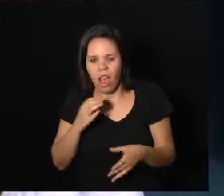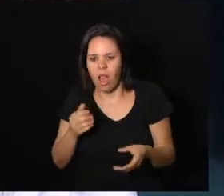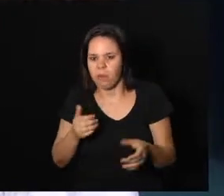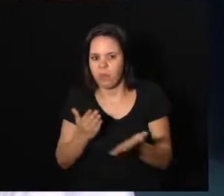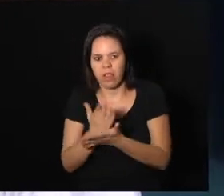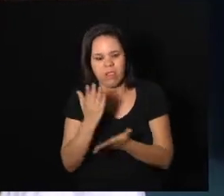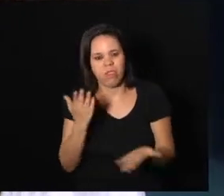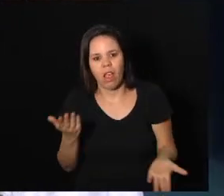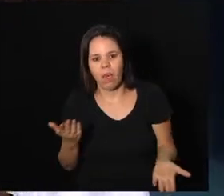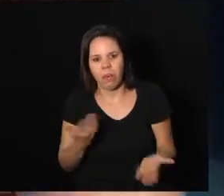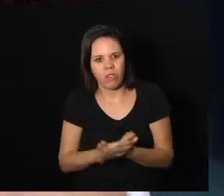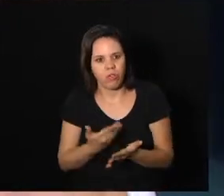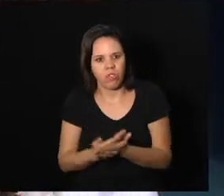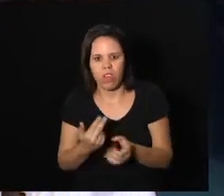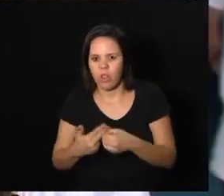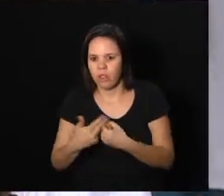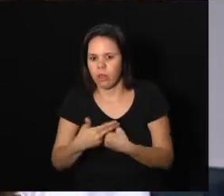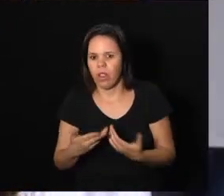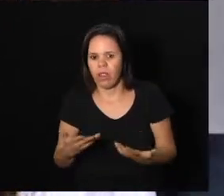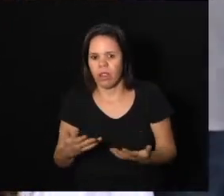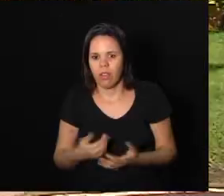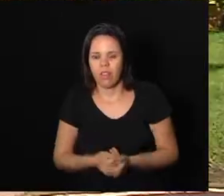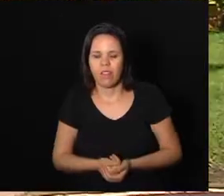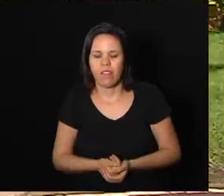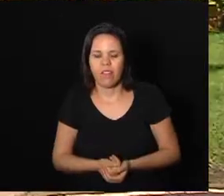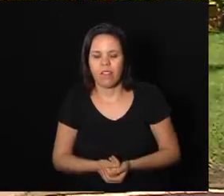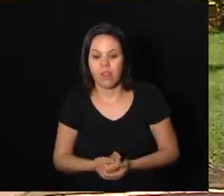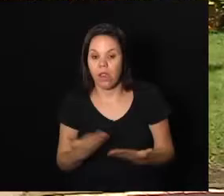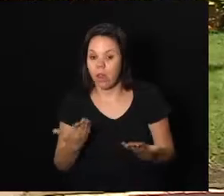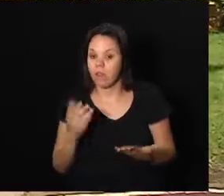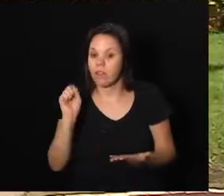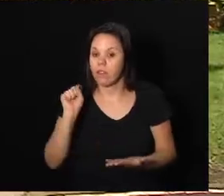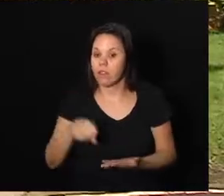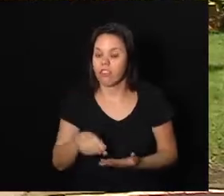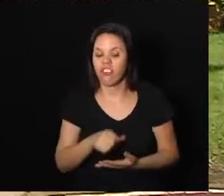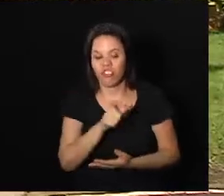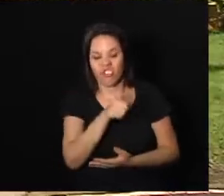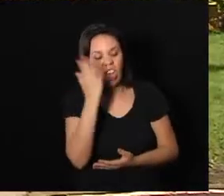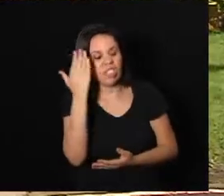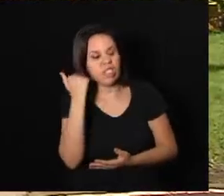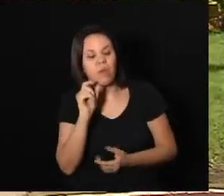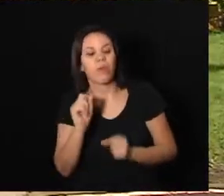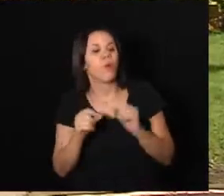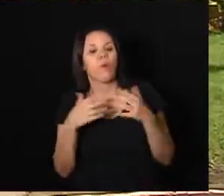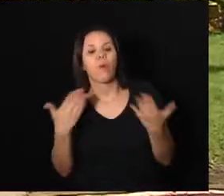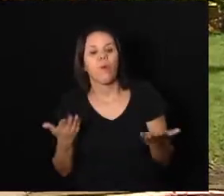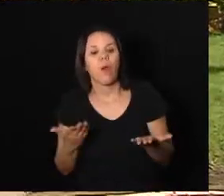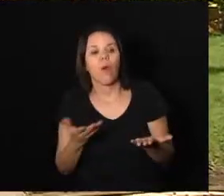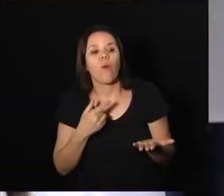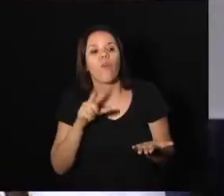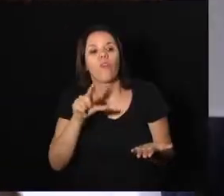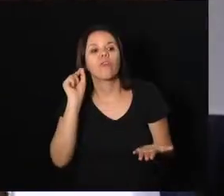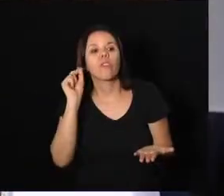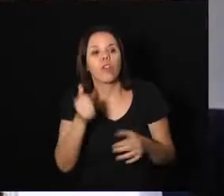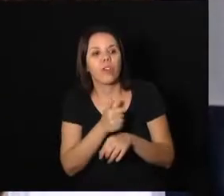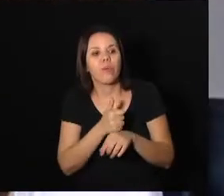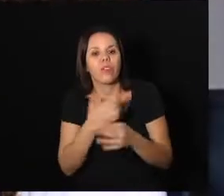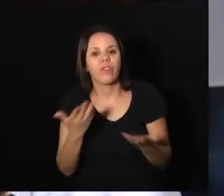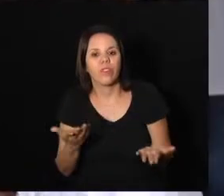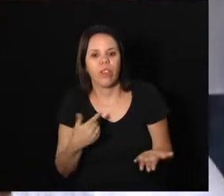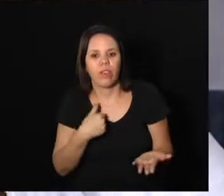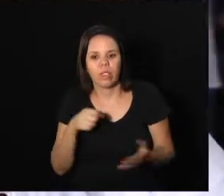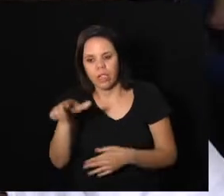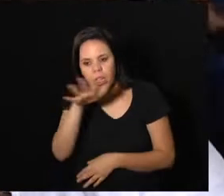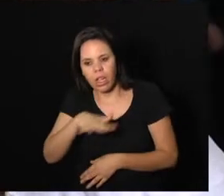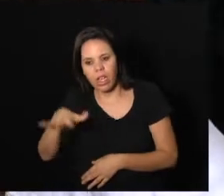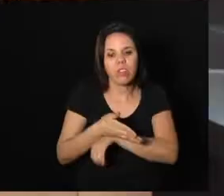e é uma coisa muito boa, você fica muito empolgada. Agora sim, ela já sabe qual caminho seguir. Sim, eu quero fazer na área